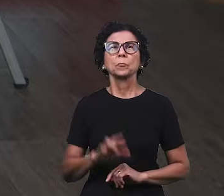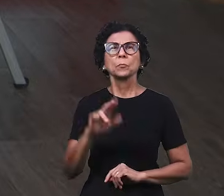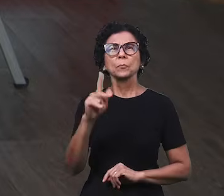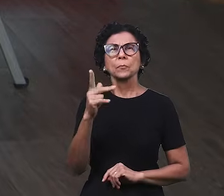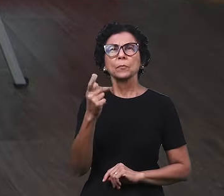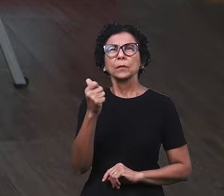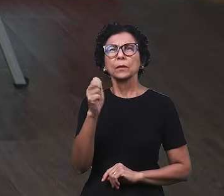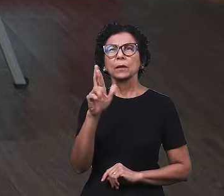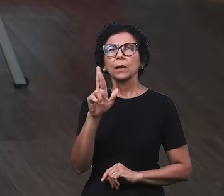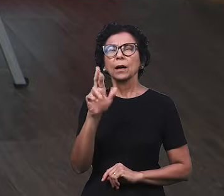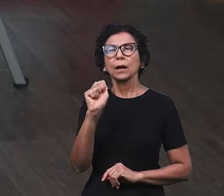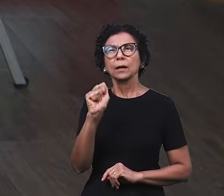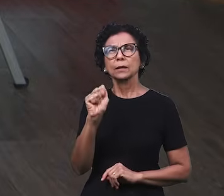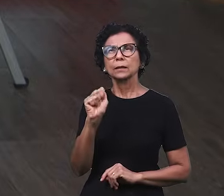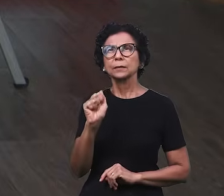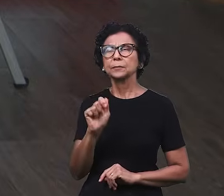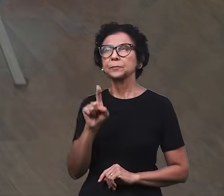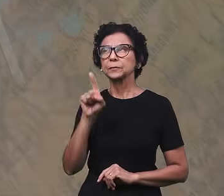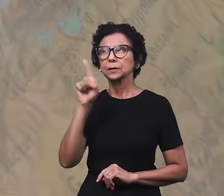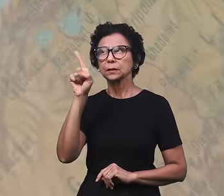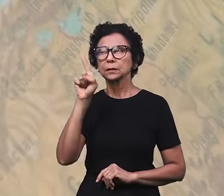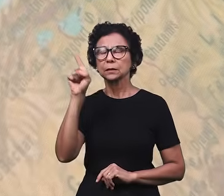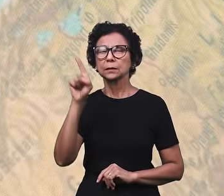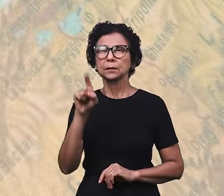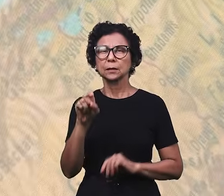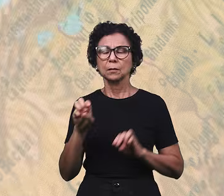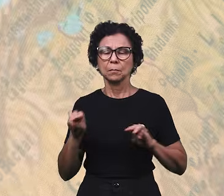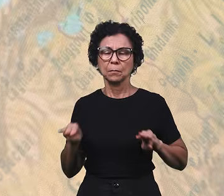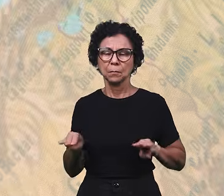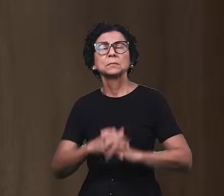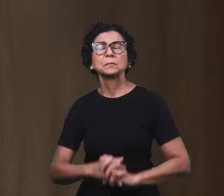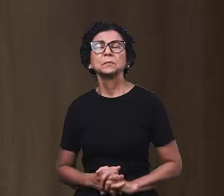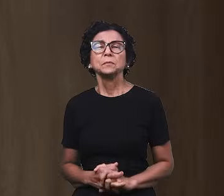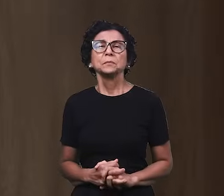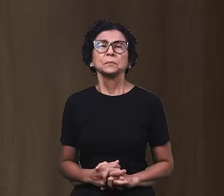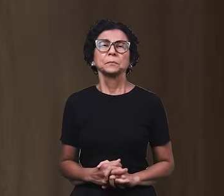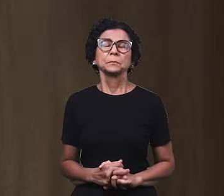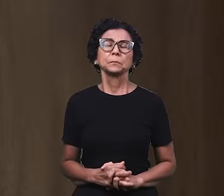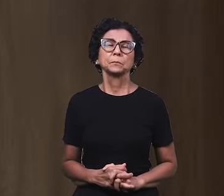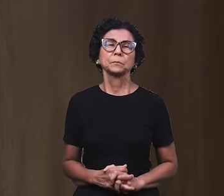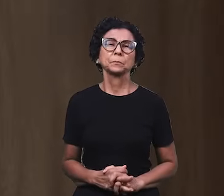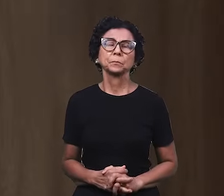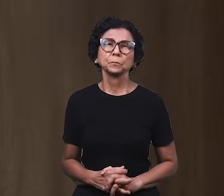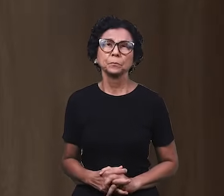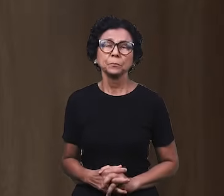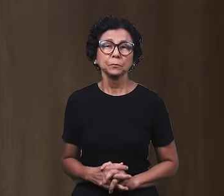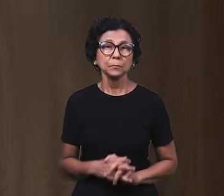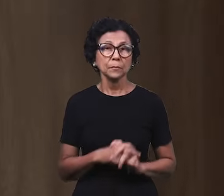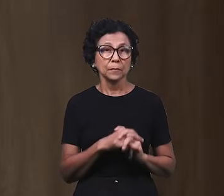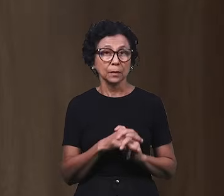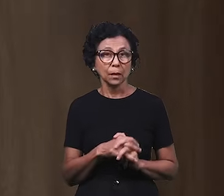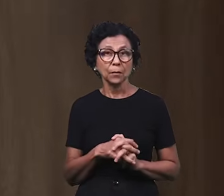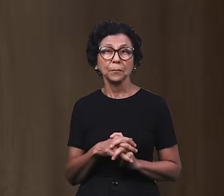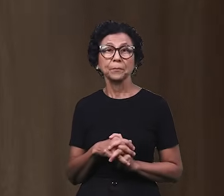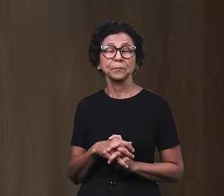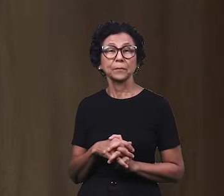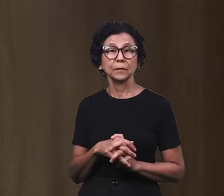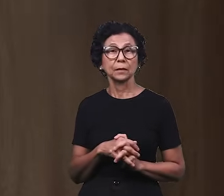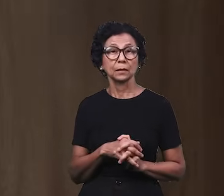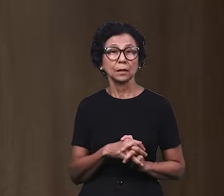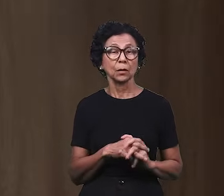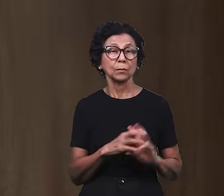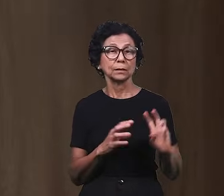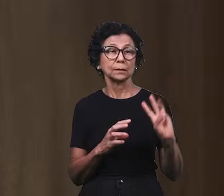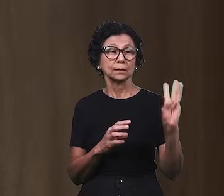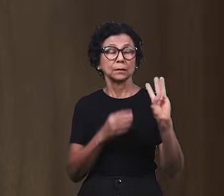Arã e para cá era a Mesopotâmia. Então, esses magos, eles vieram